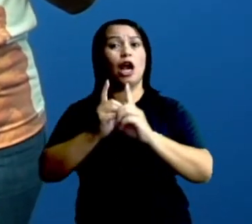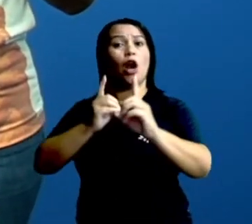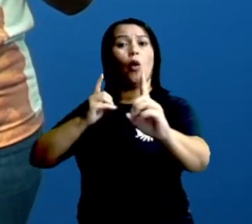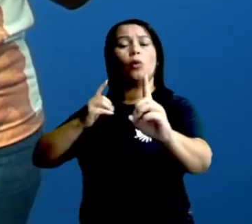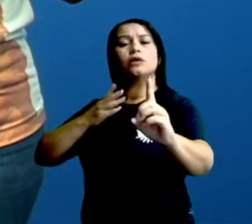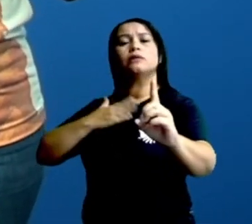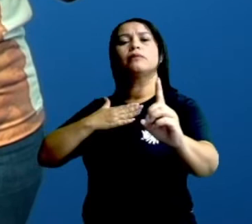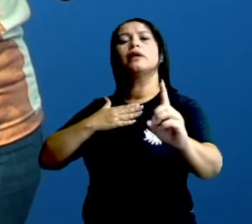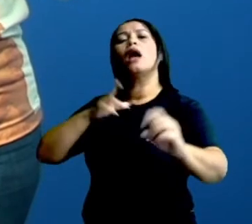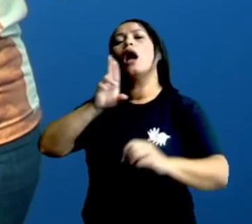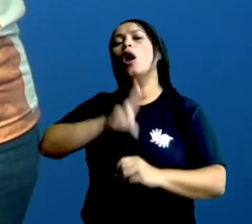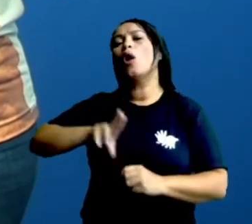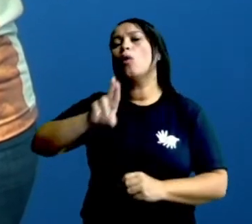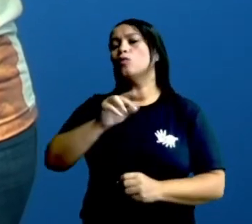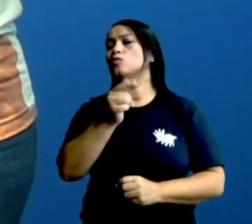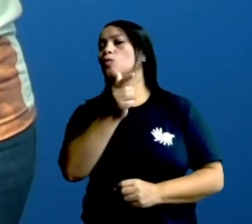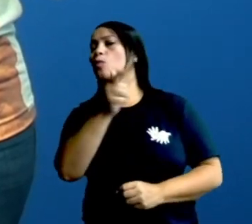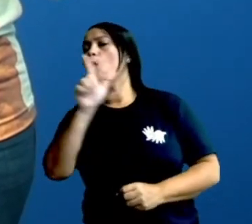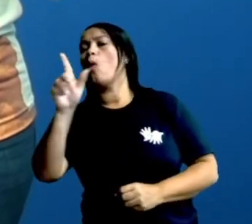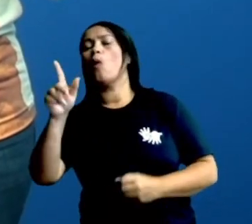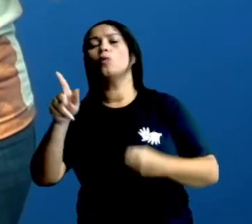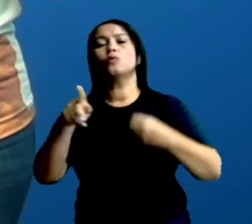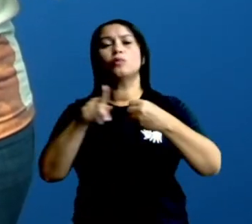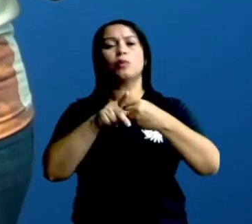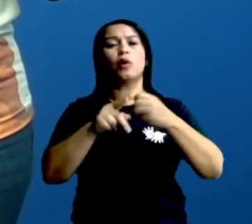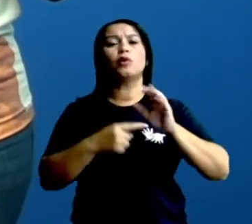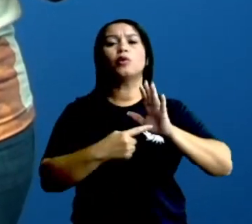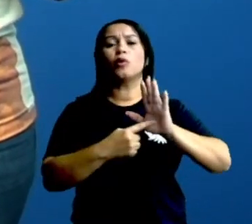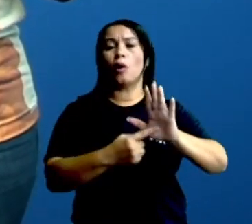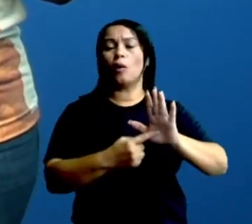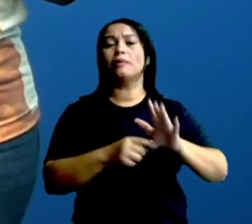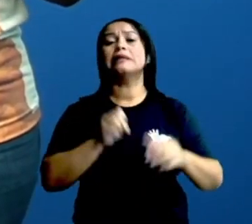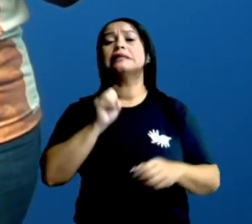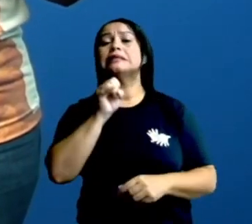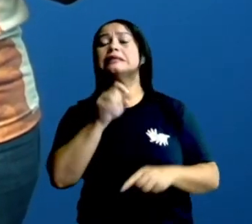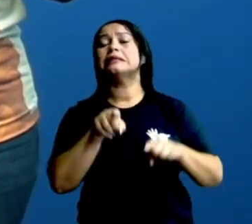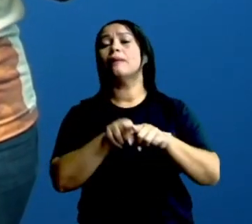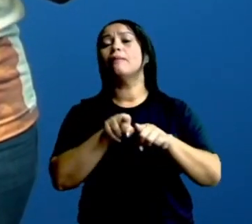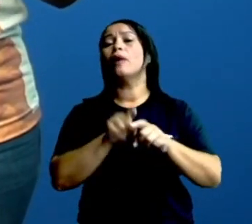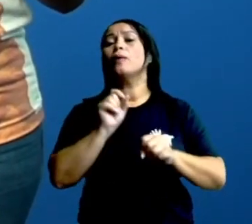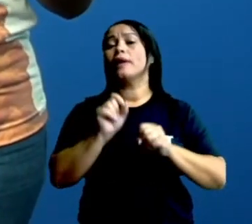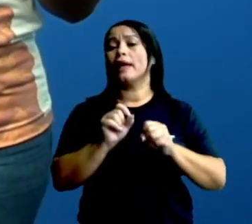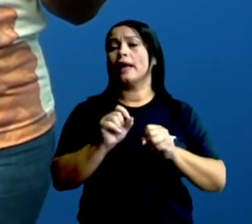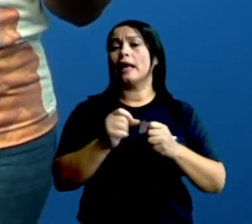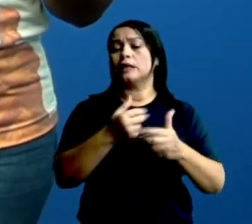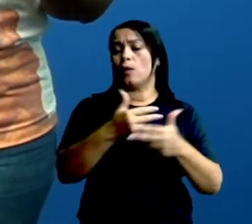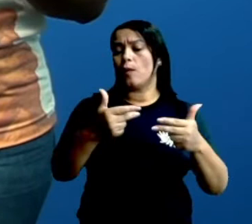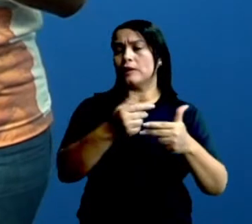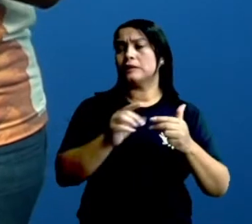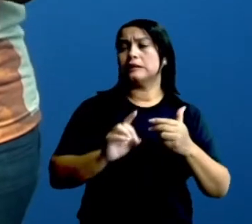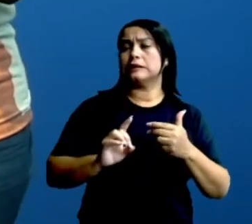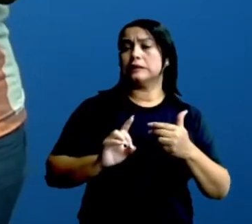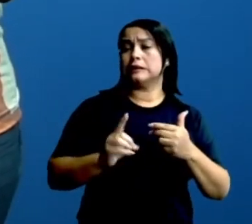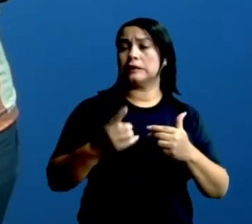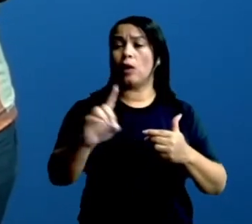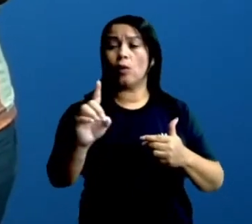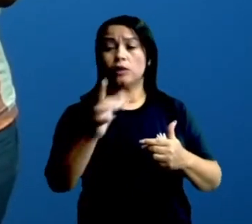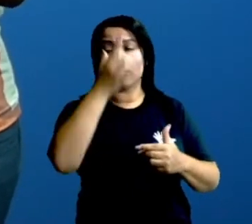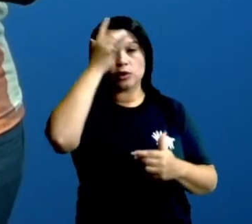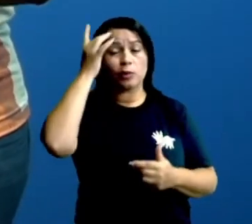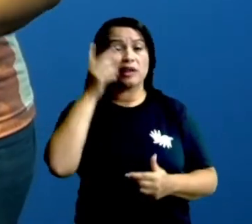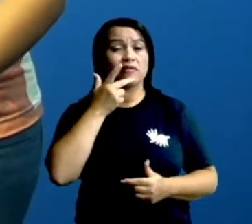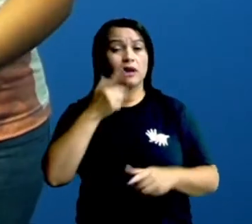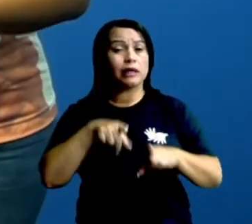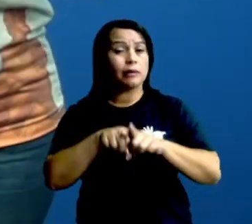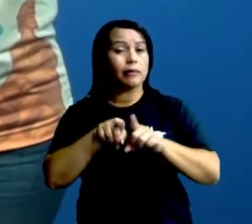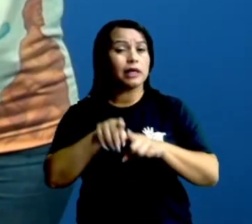mim, eu uso outro pronome demonstrativo. E se esse objeto está longe tanto de quem fala quanto de quem